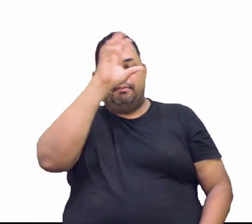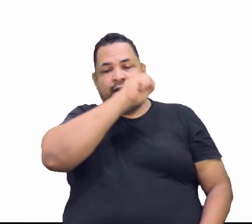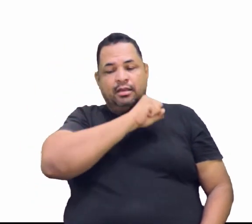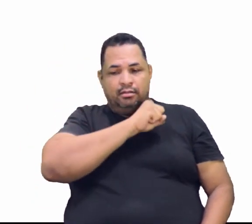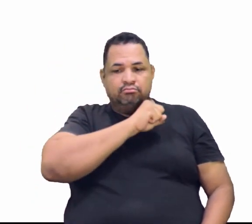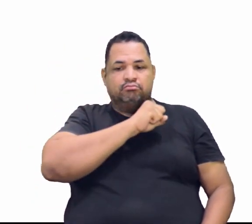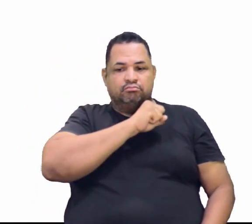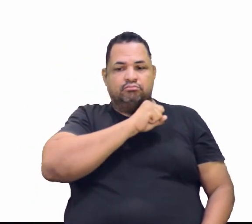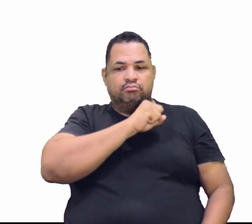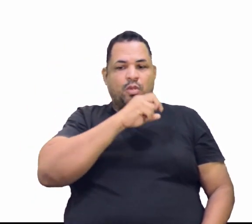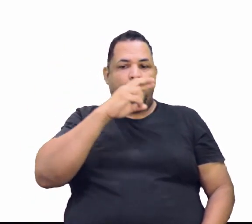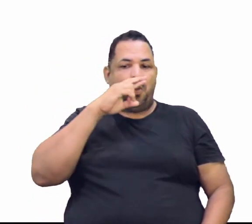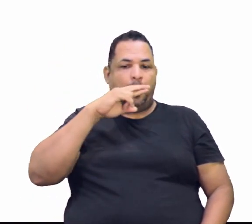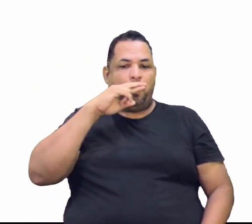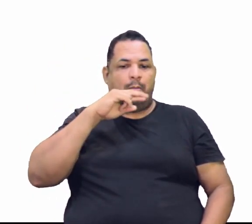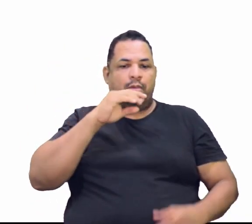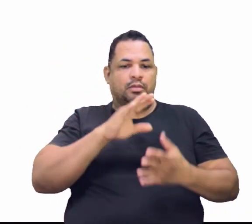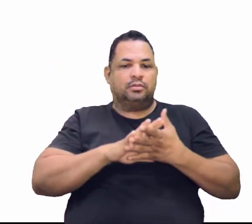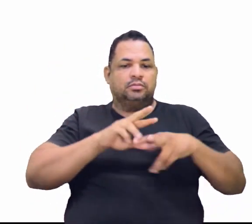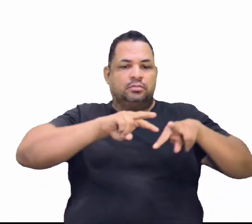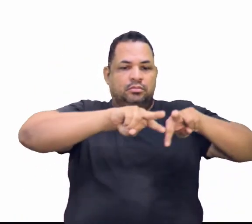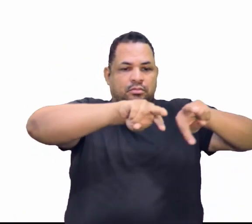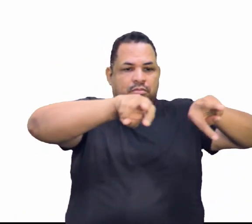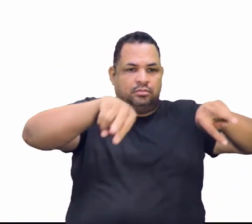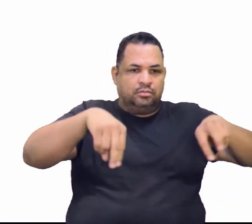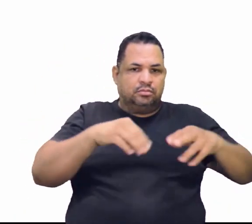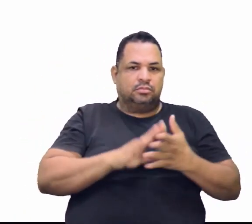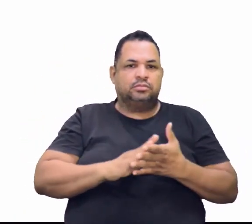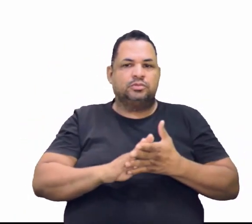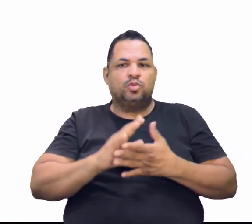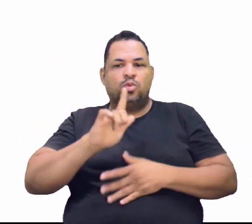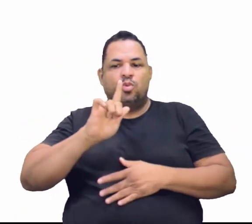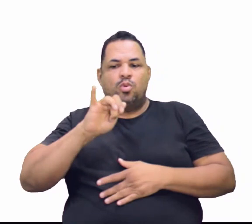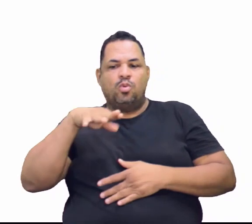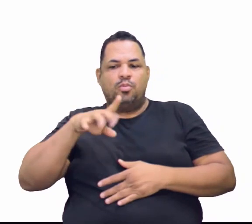aprender as expedições com o Gomes Carneiro.